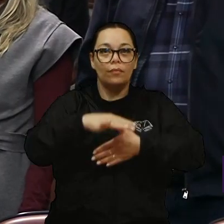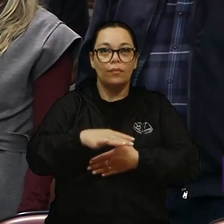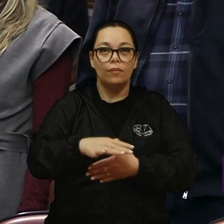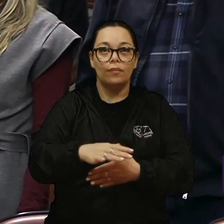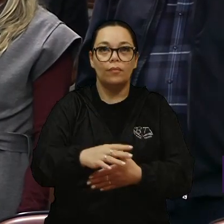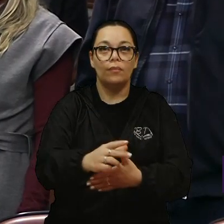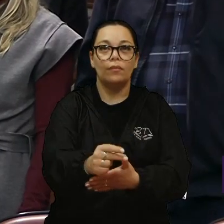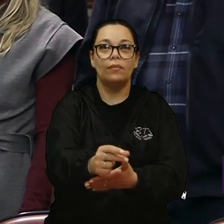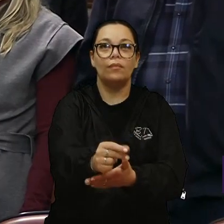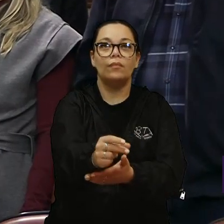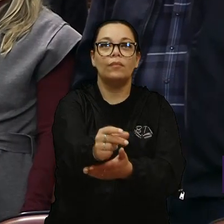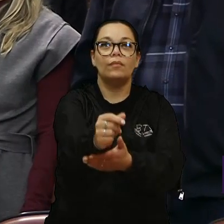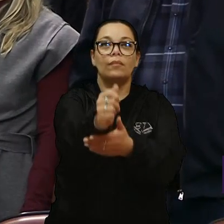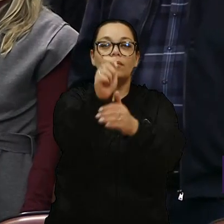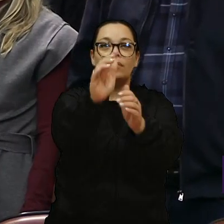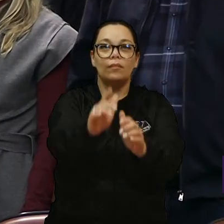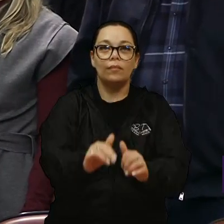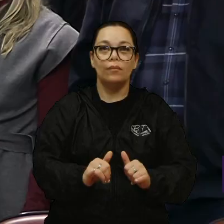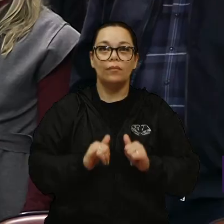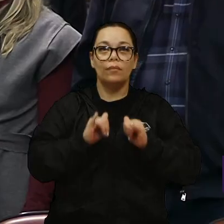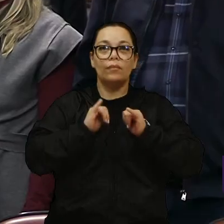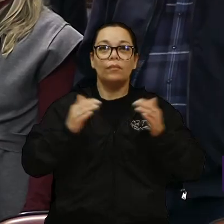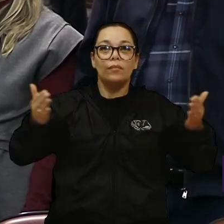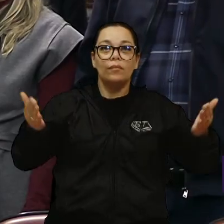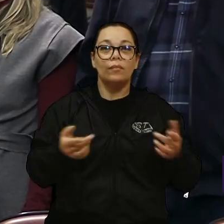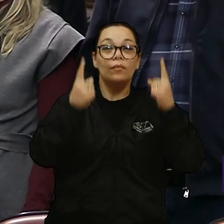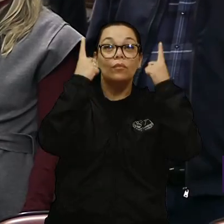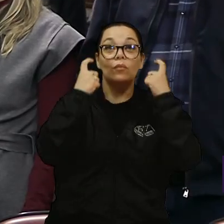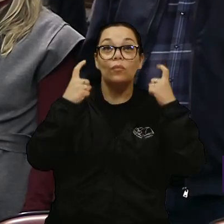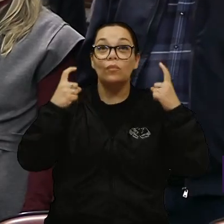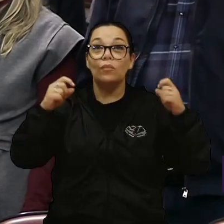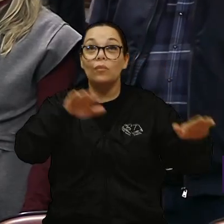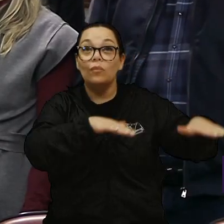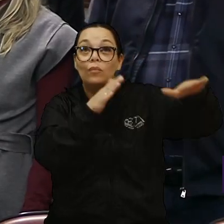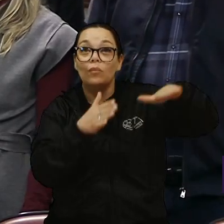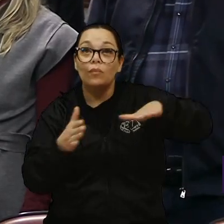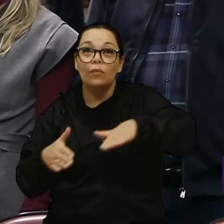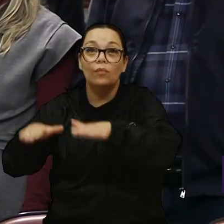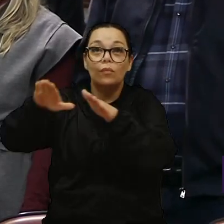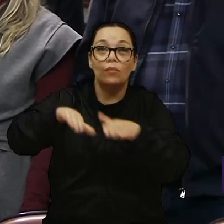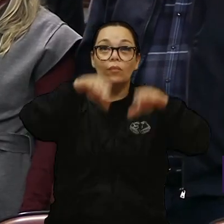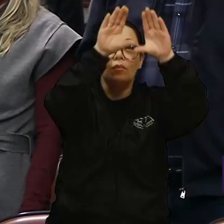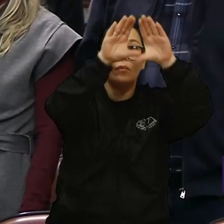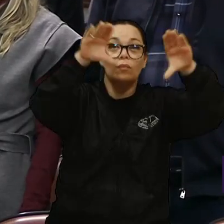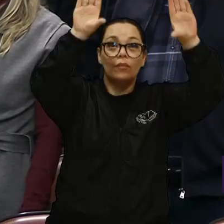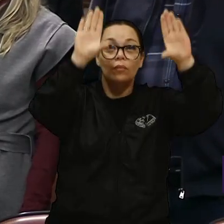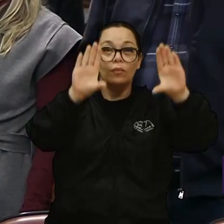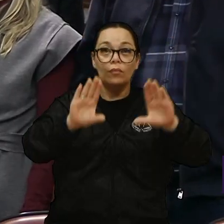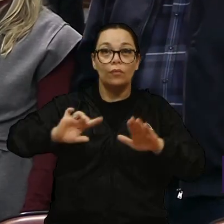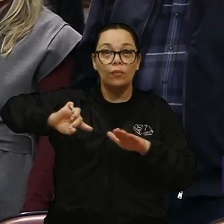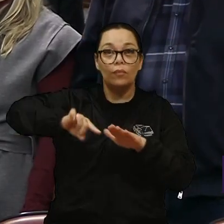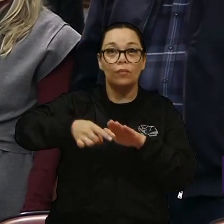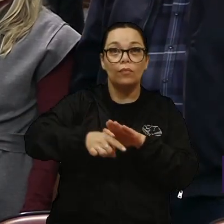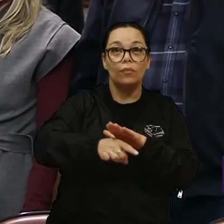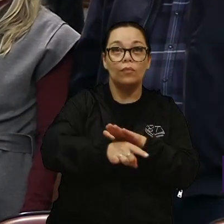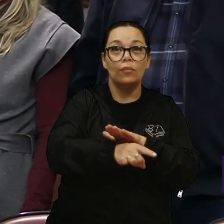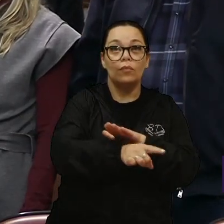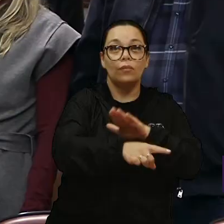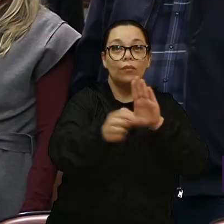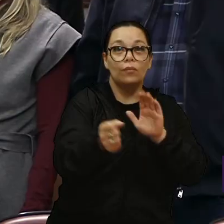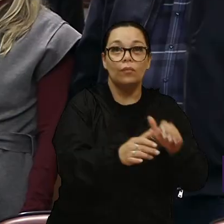Deitado eternamente em berço esplêndido, ao som do mar e à luz do céu